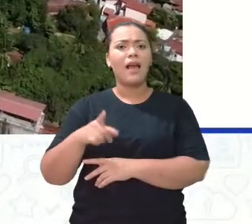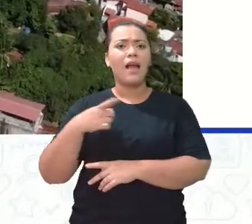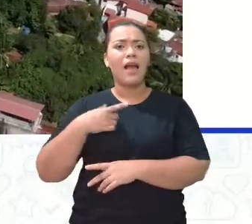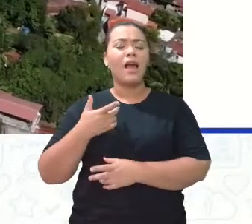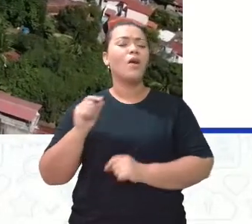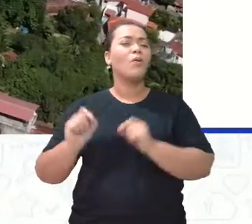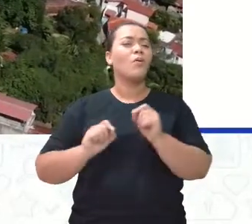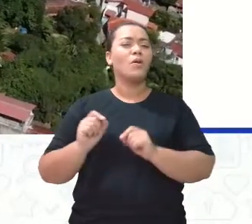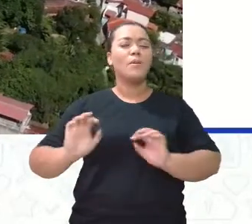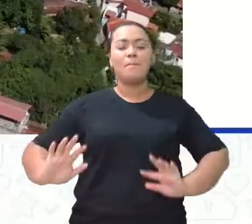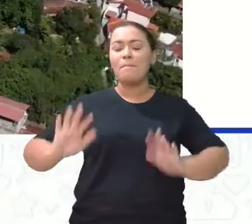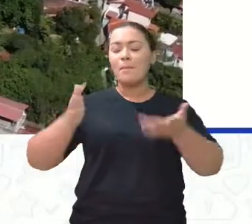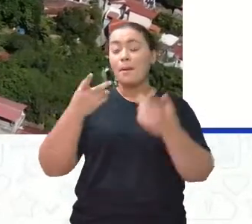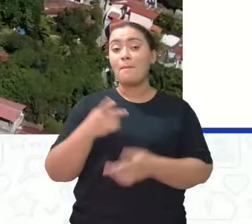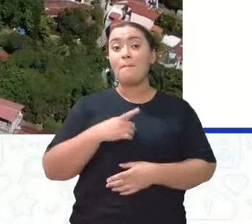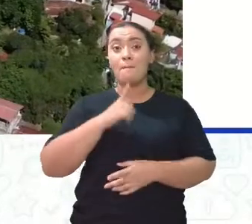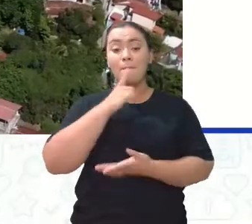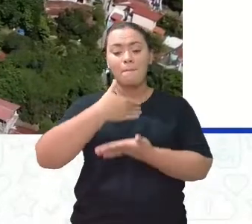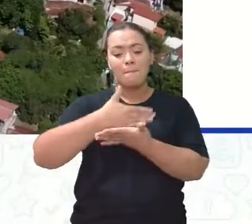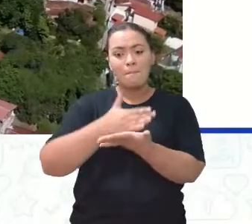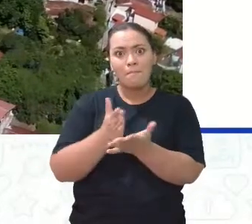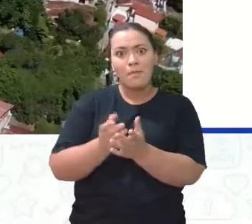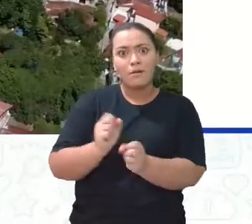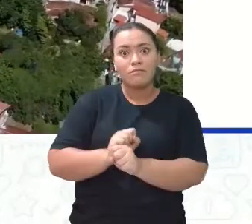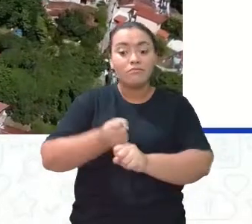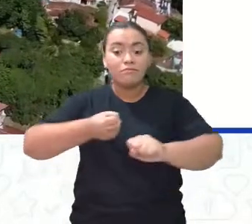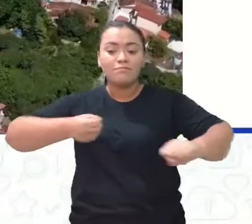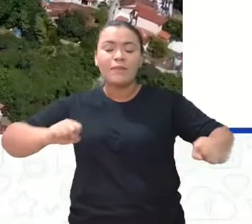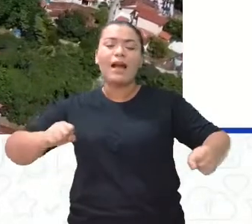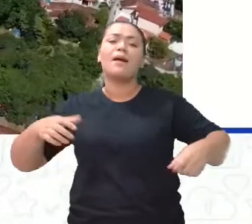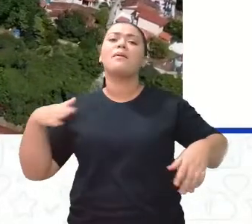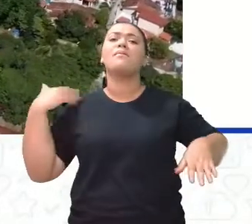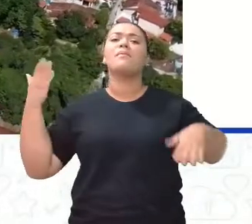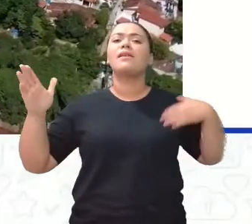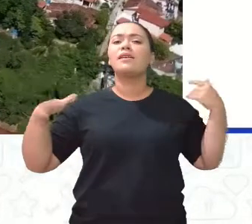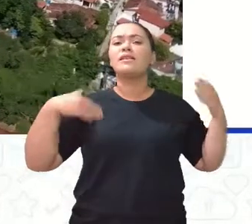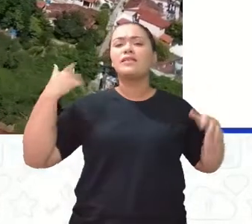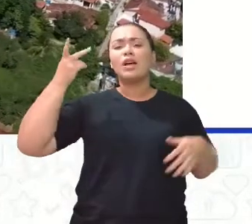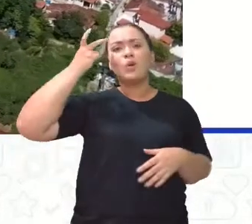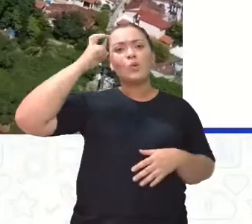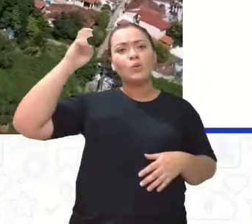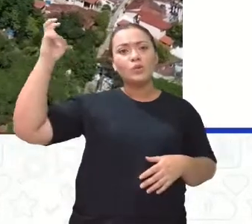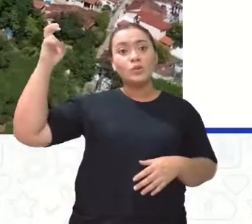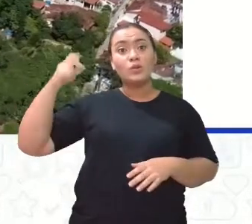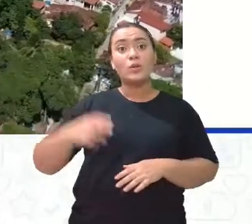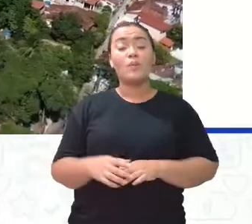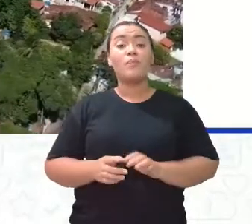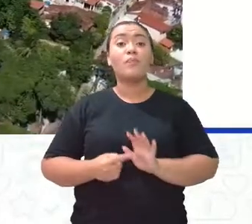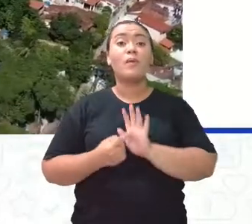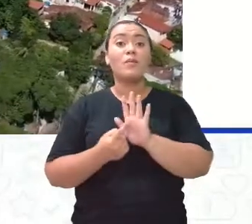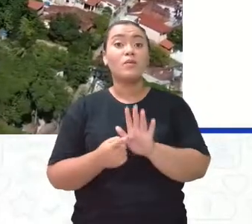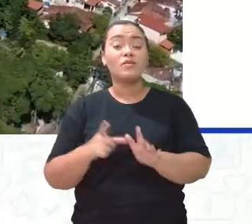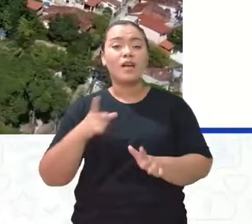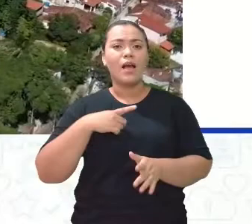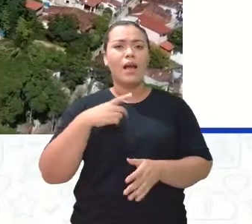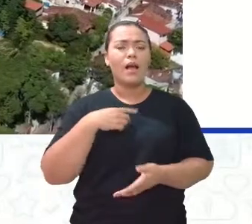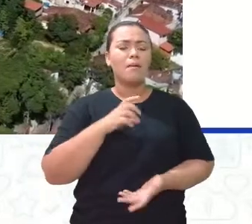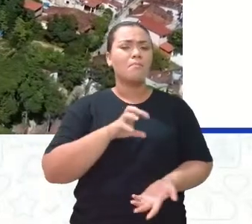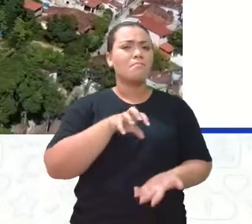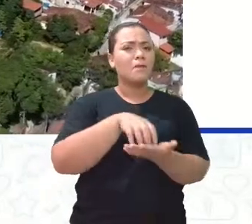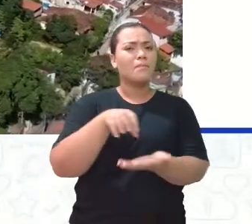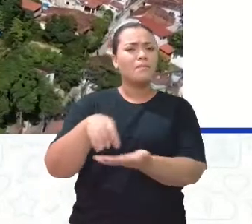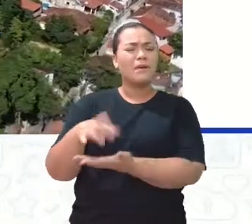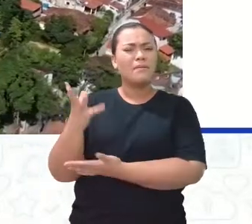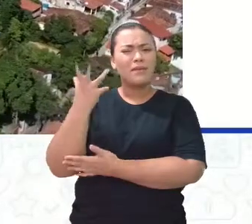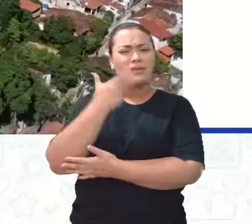bolo gigantesco, com passeios culturais, mostrando os grandes pontos maravilhosos. Olha